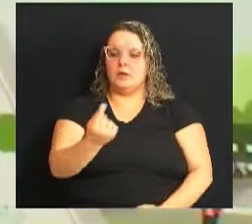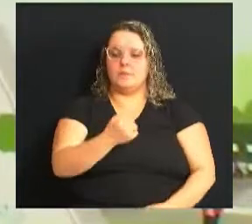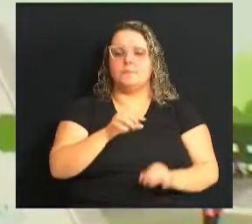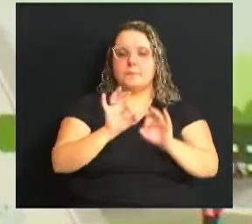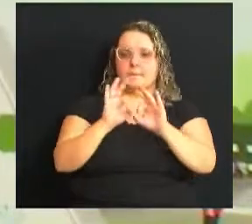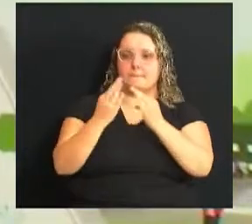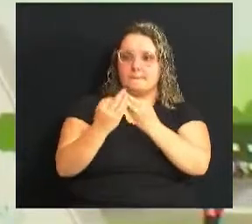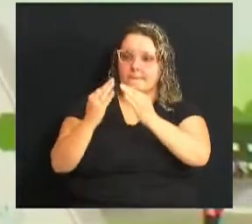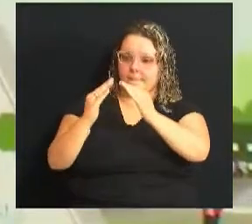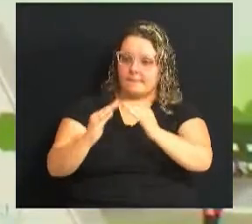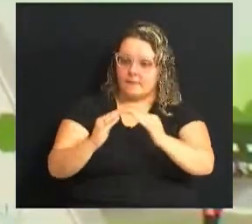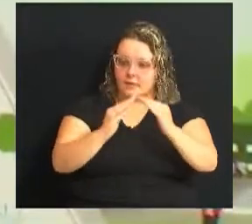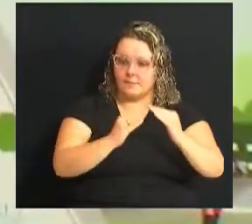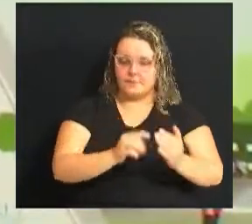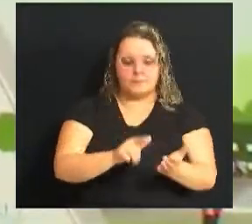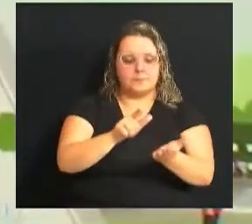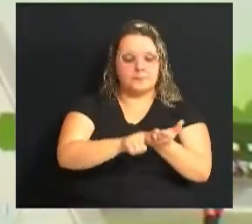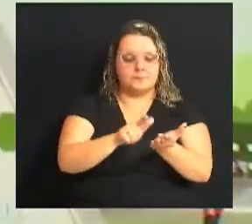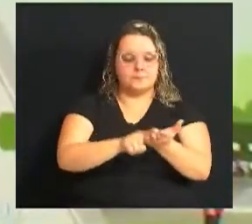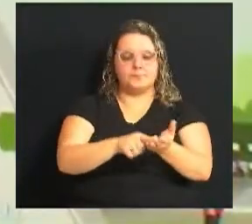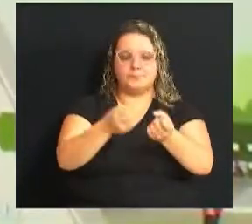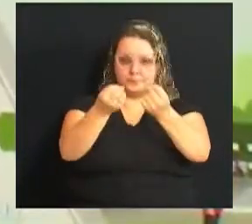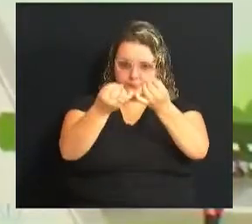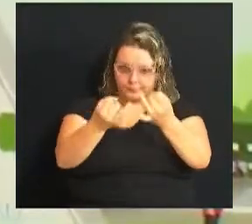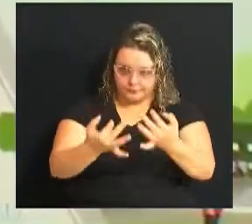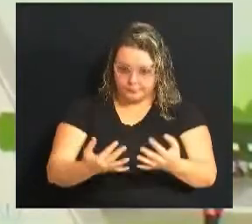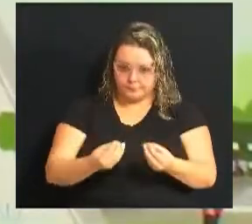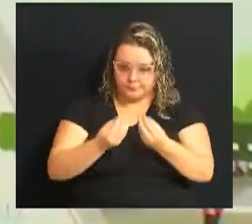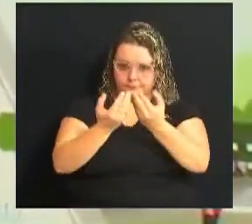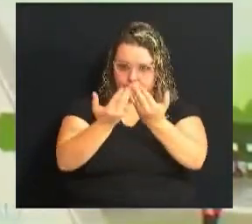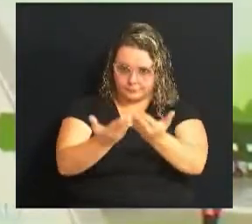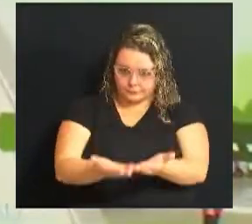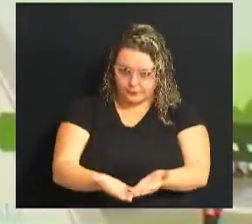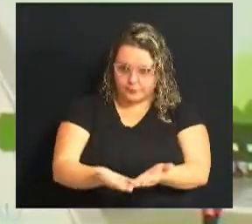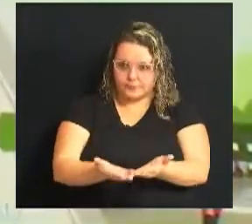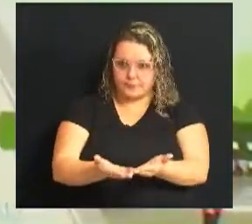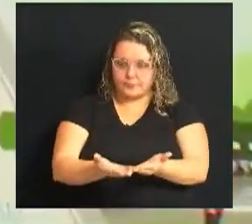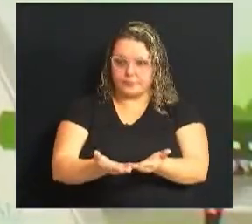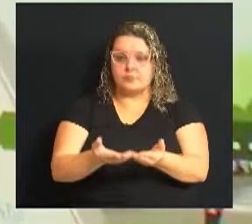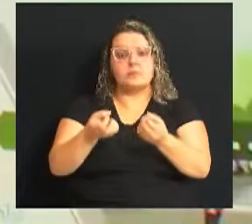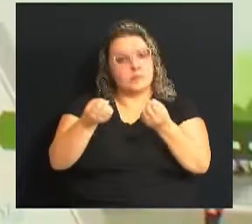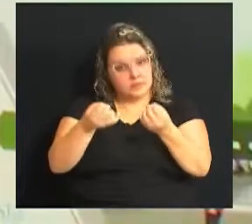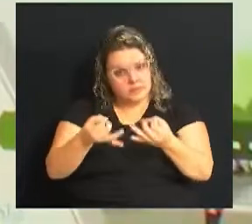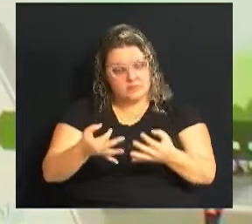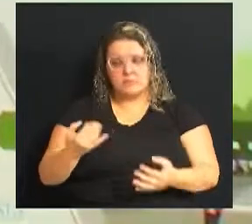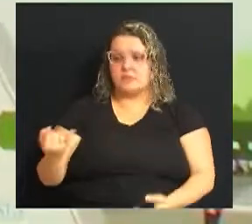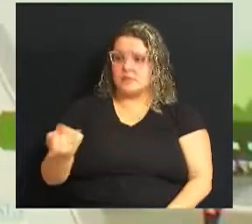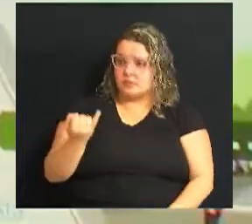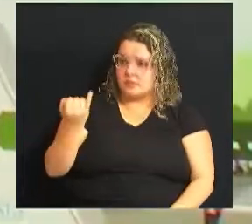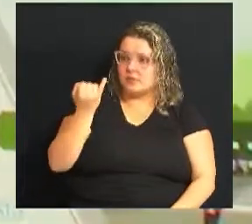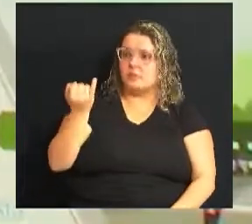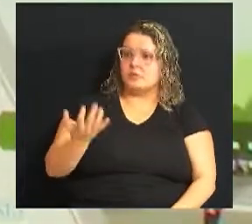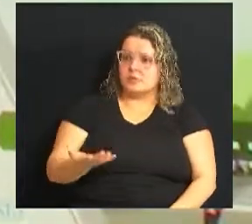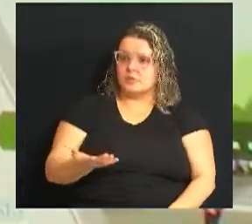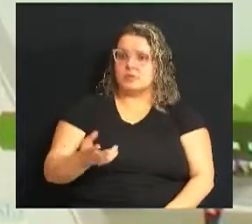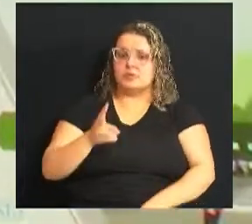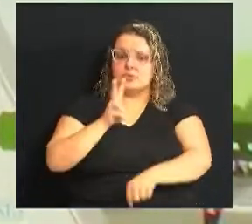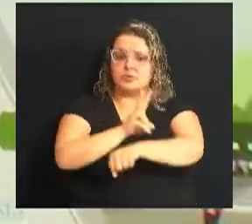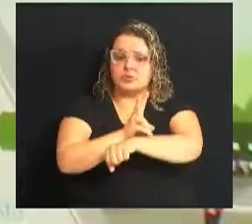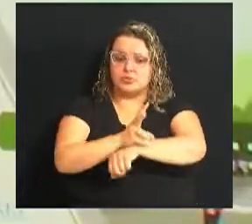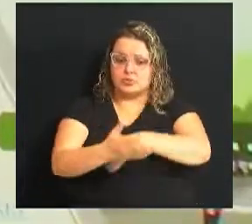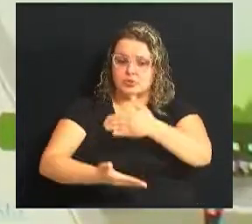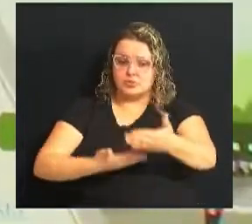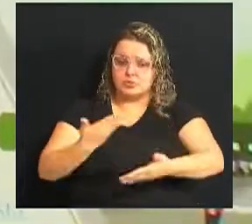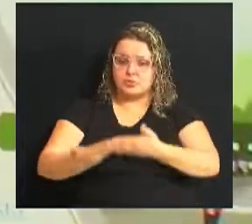morador, entregando um folheto explicativo e explicando a importância de cuidar dessa